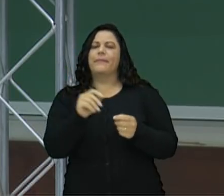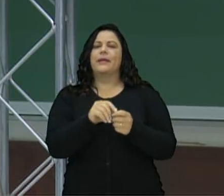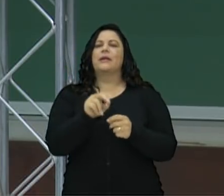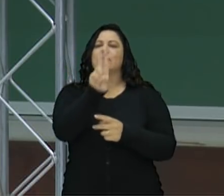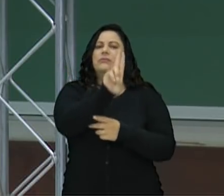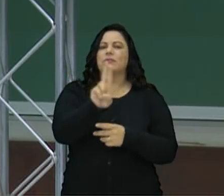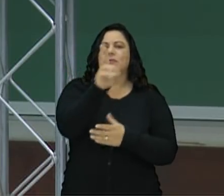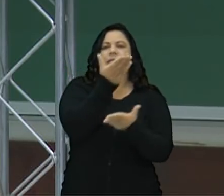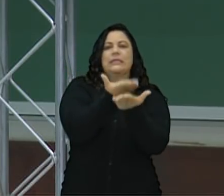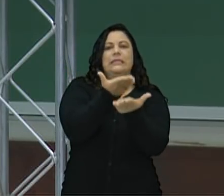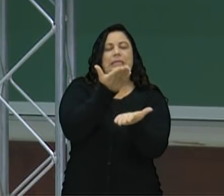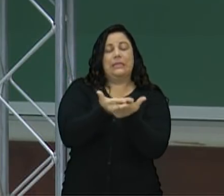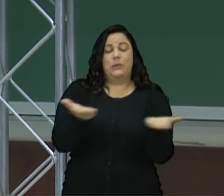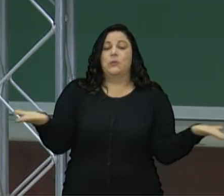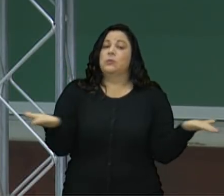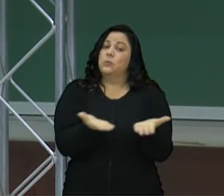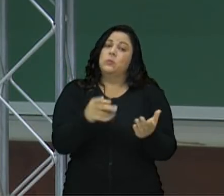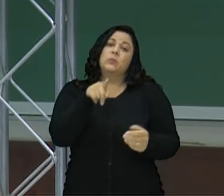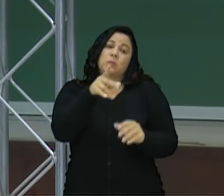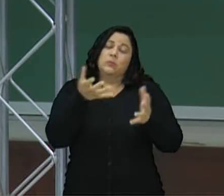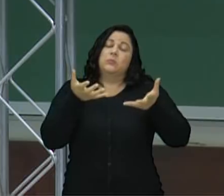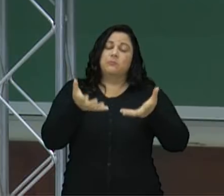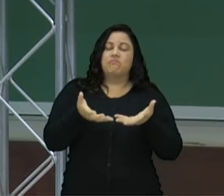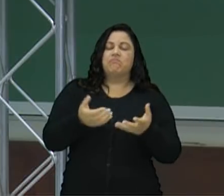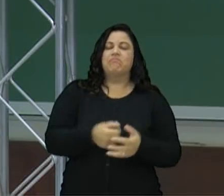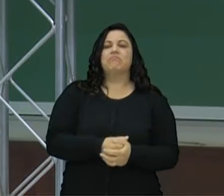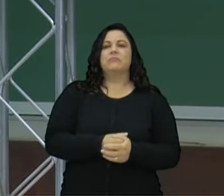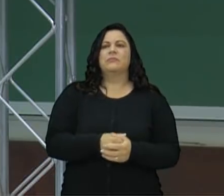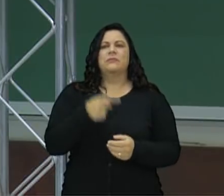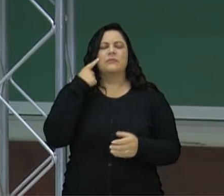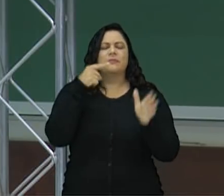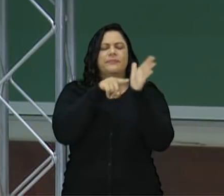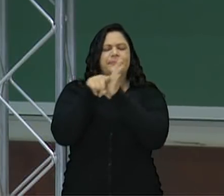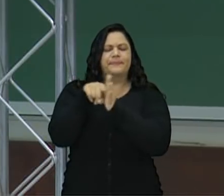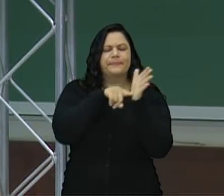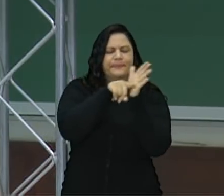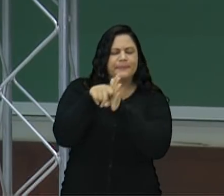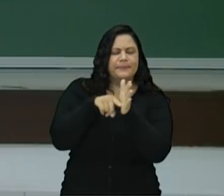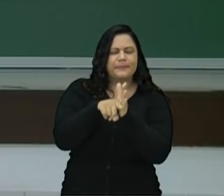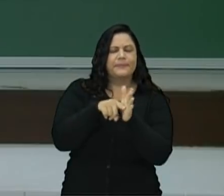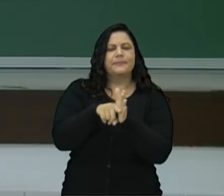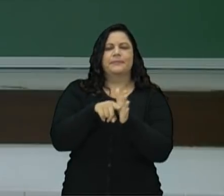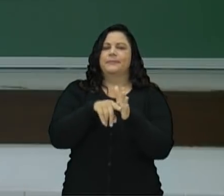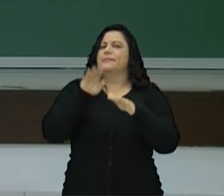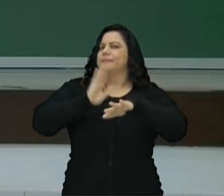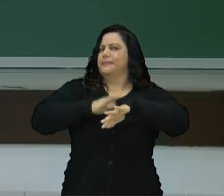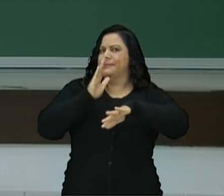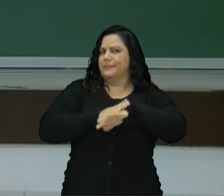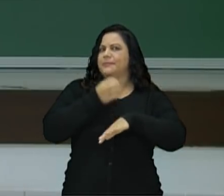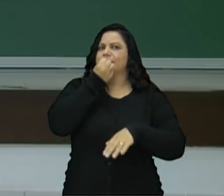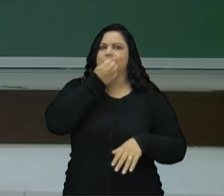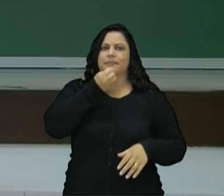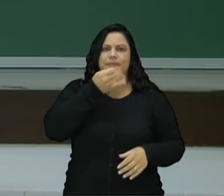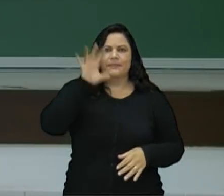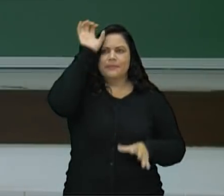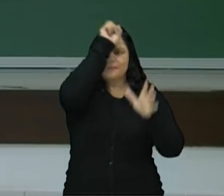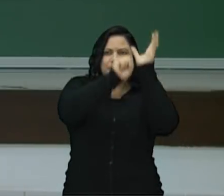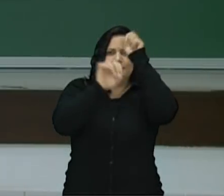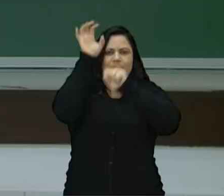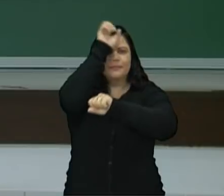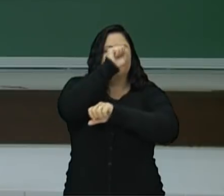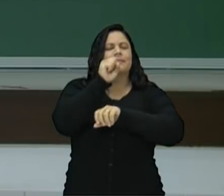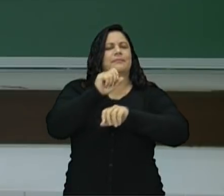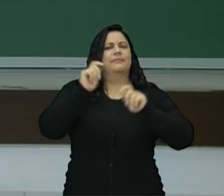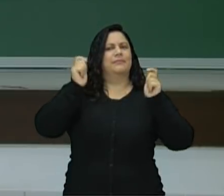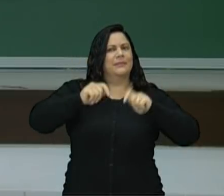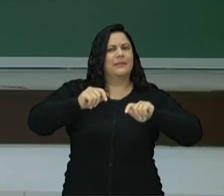de hoje. Quem sentir necessidade de buscar mais sobre anáfora, catáfora, fique à vontade para pesquisar. É sempre bom aprender mais, né, sobre